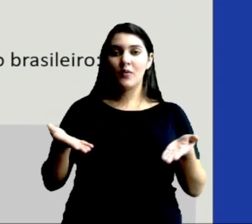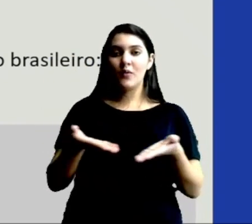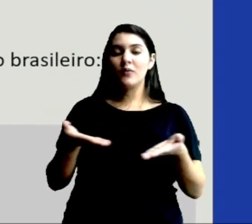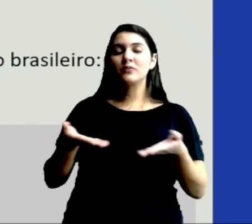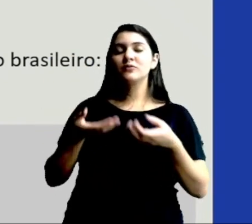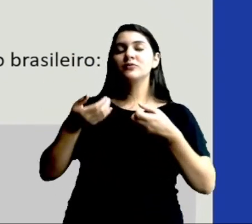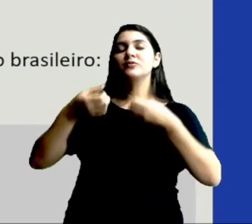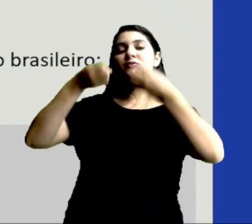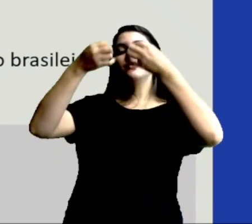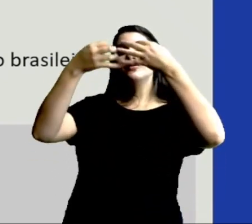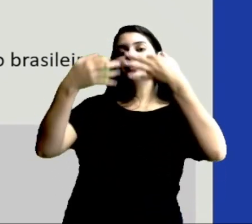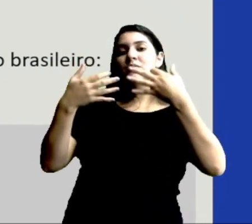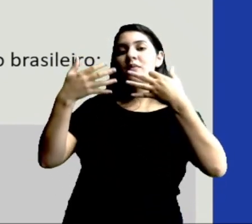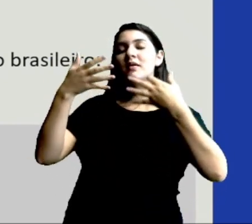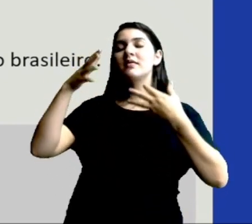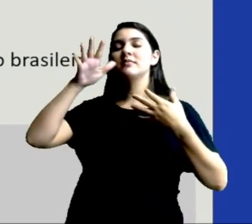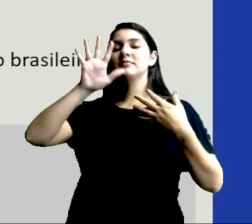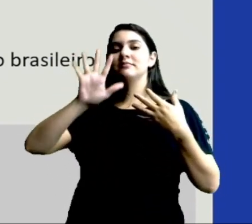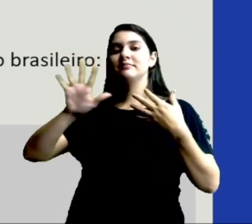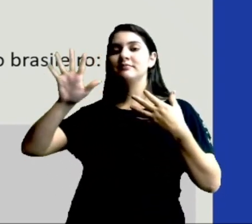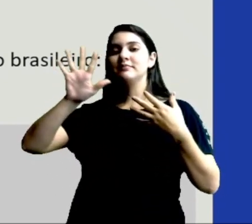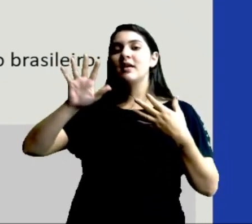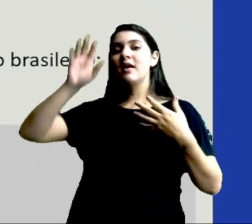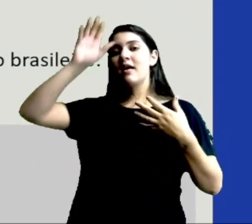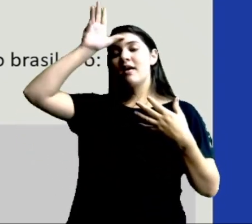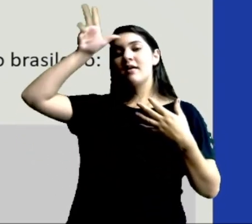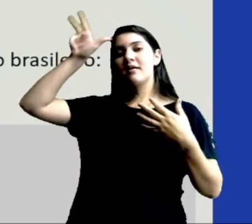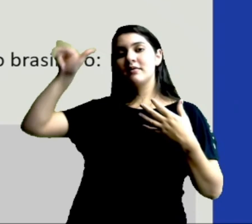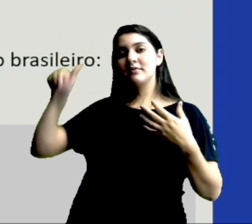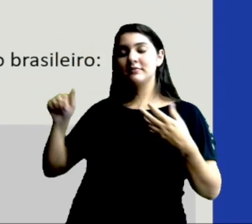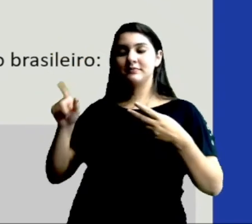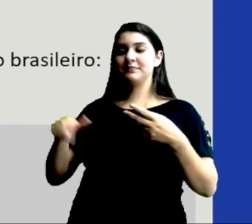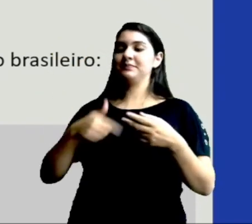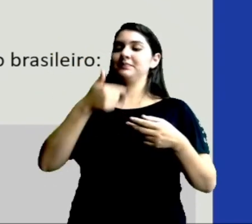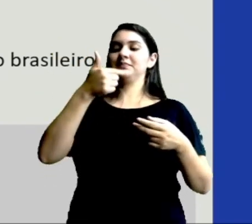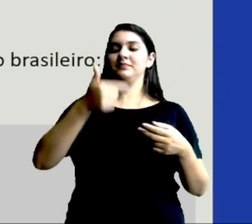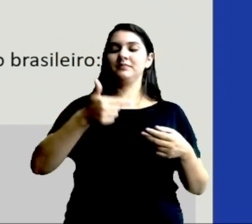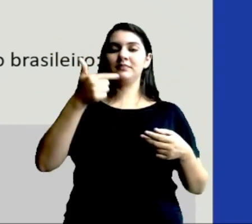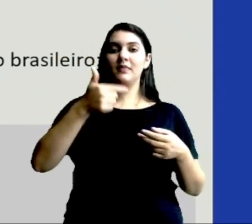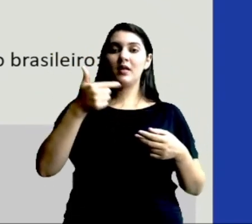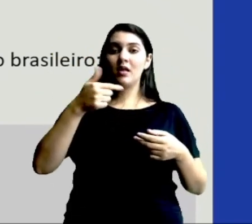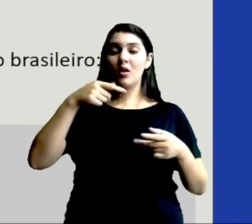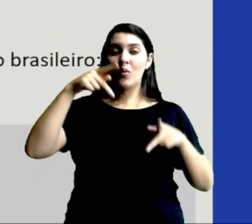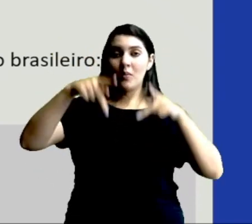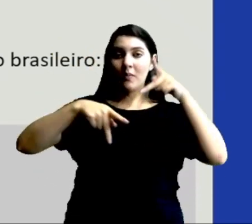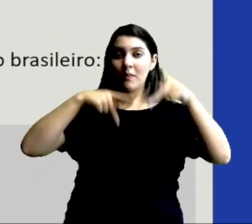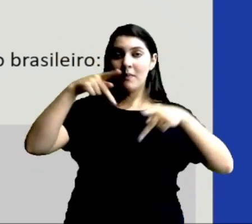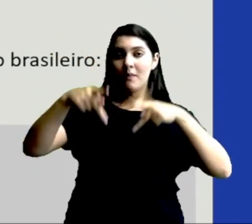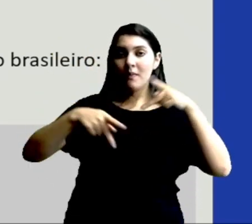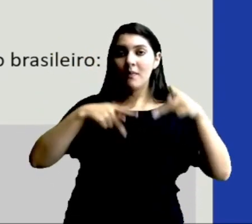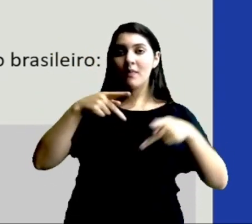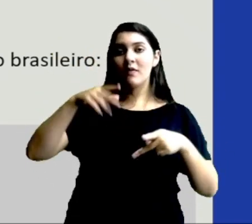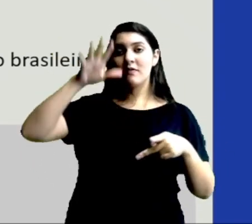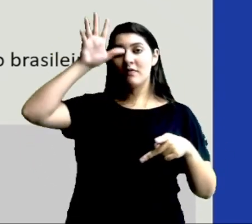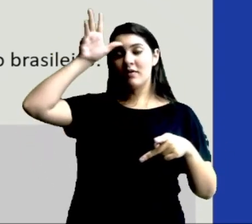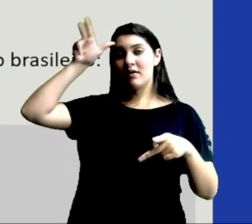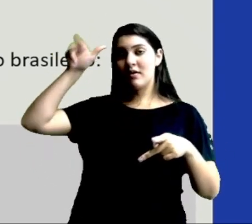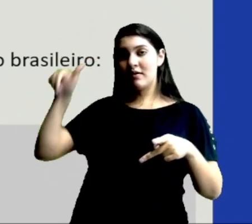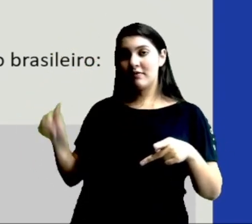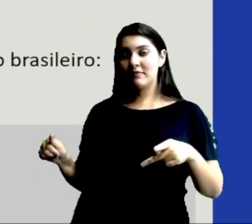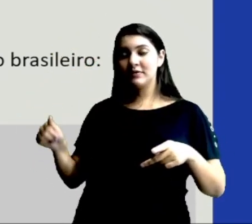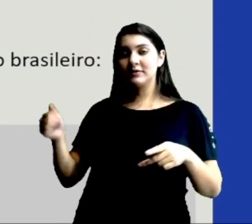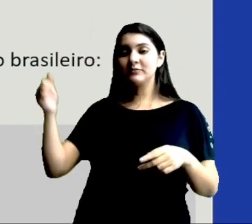da África e não do continente americano. Segundo, o povo africano foram trazidos